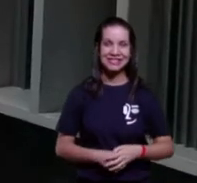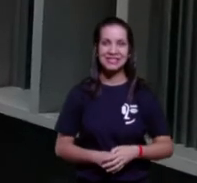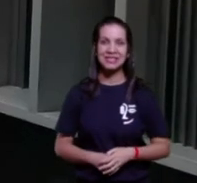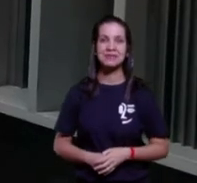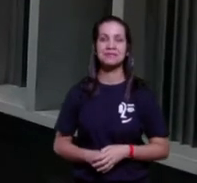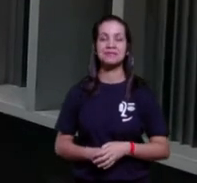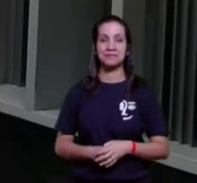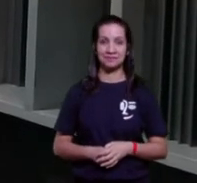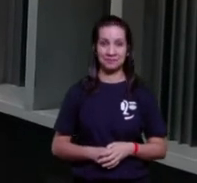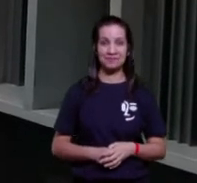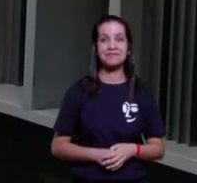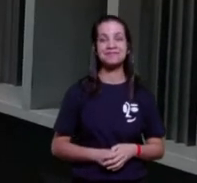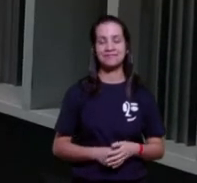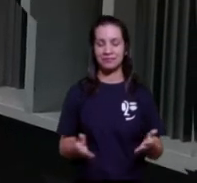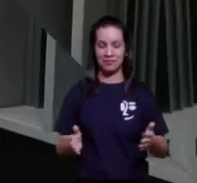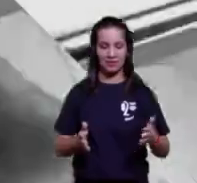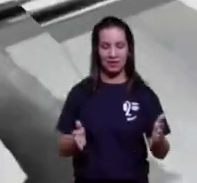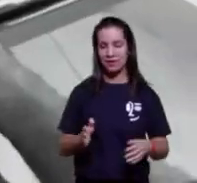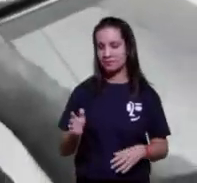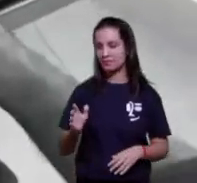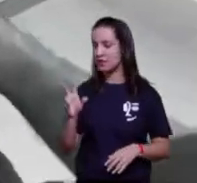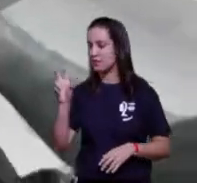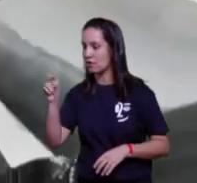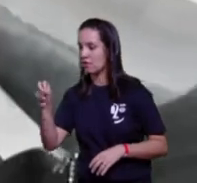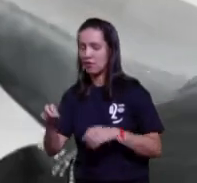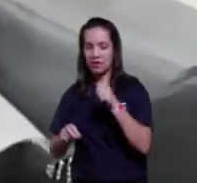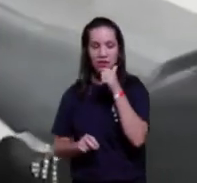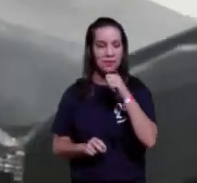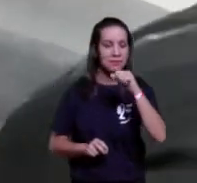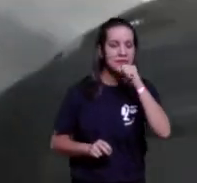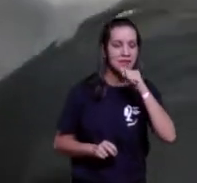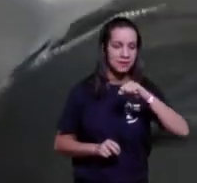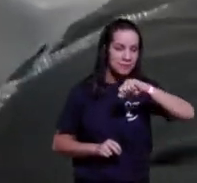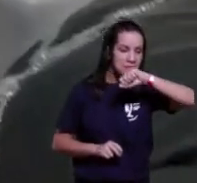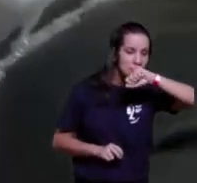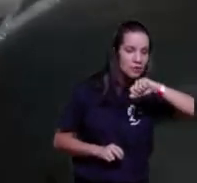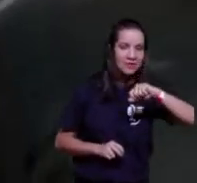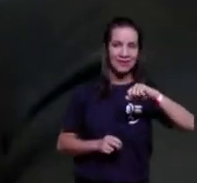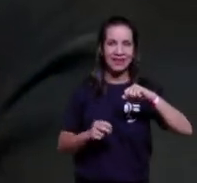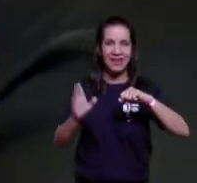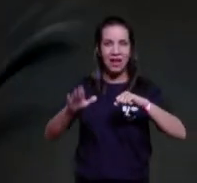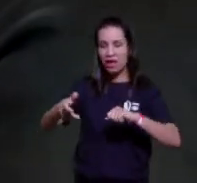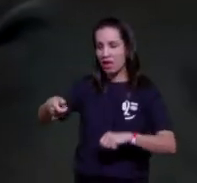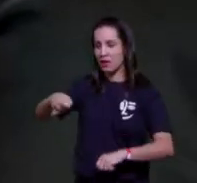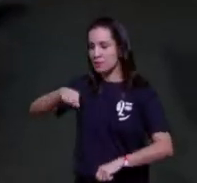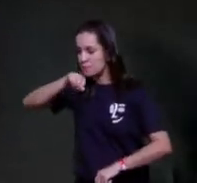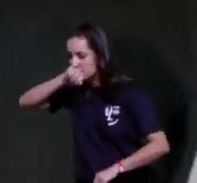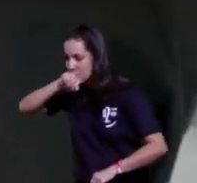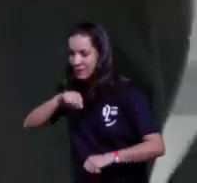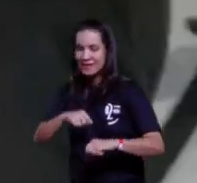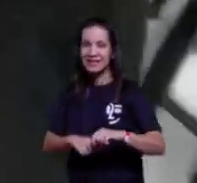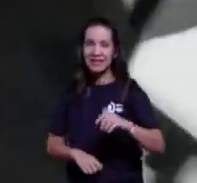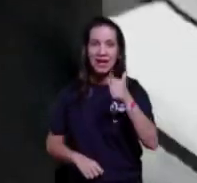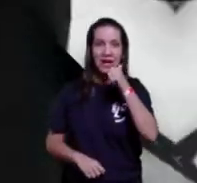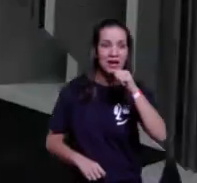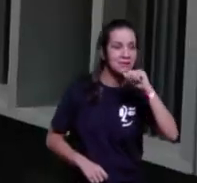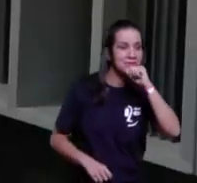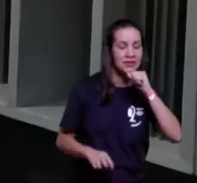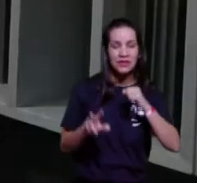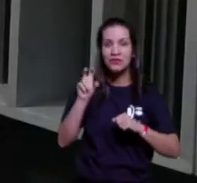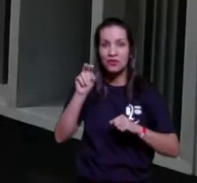A benção, mãe, a benção, avó. Vamos vencer o pior. A benção, mãe, a benção, avó. Tudo vai ficar